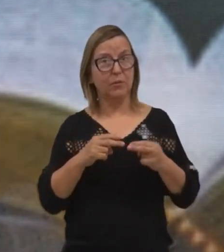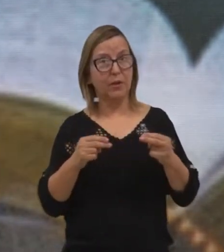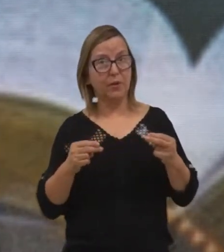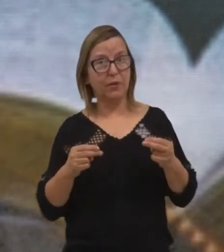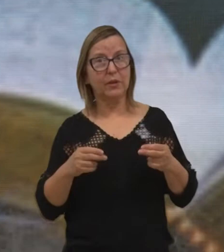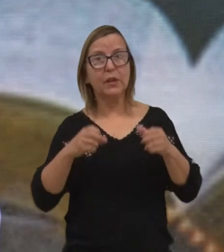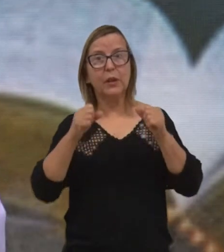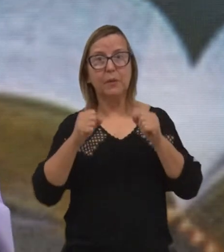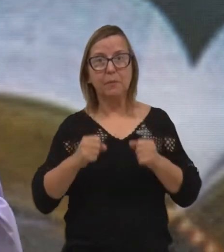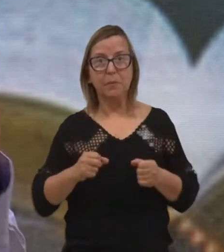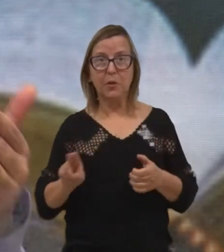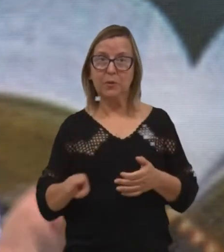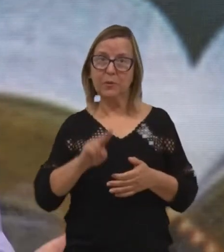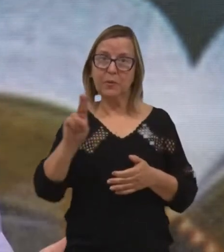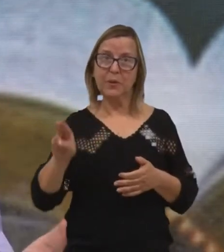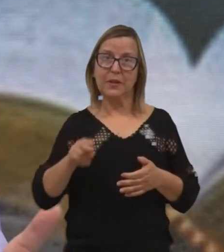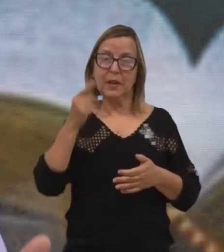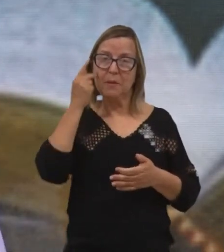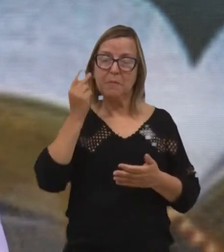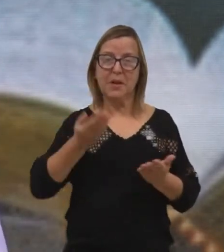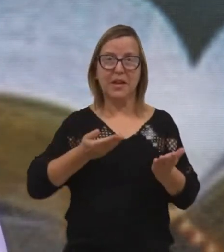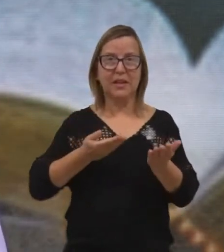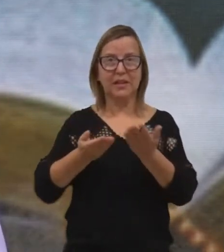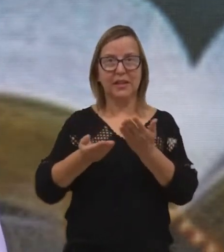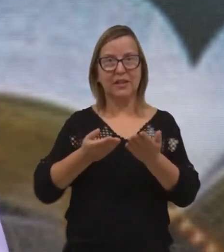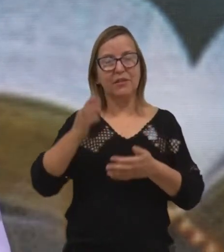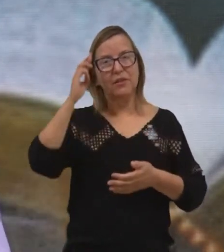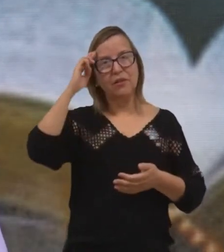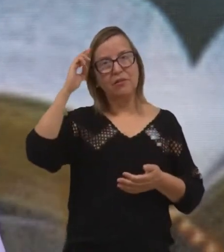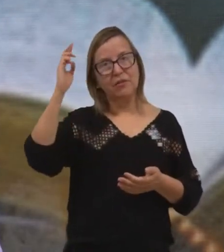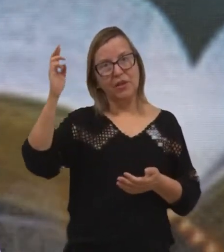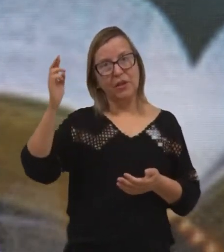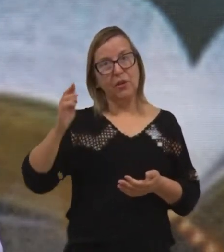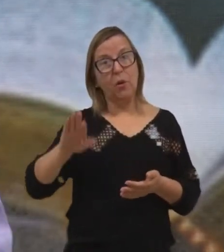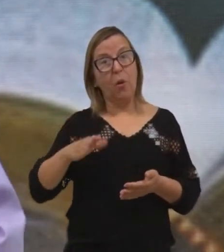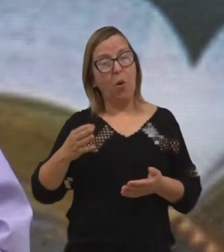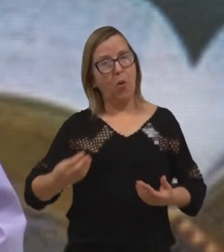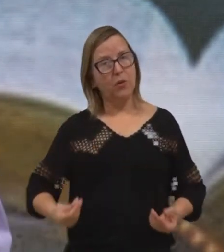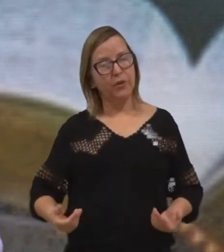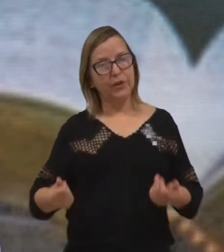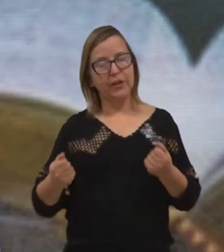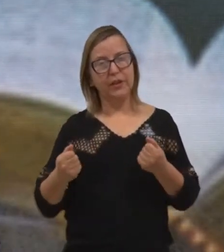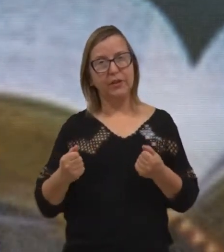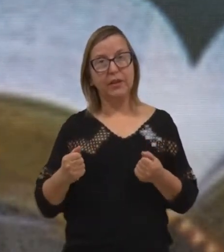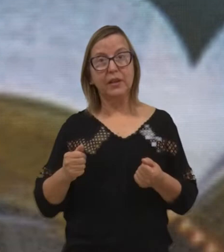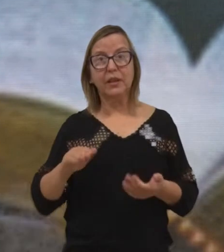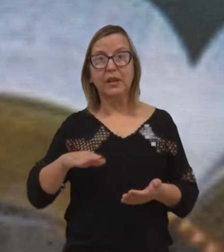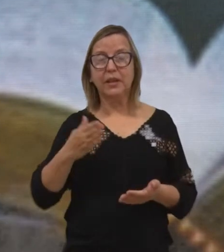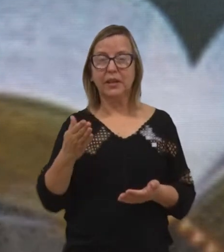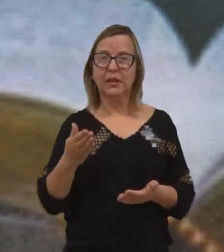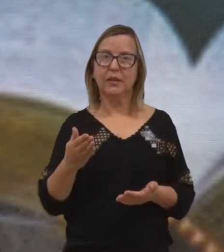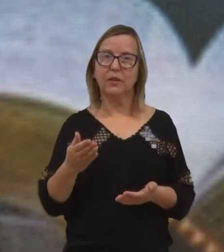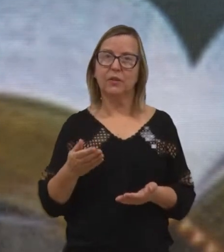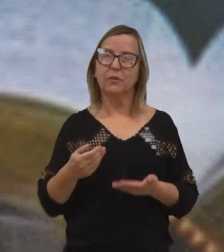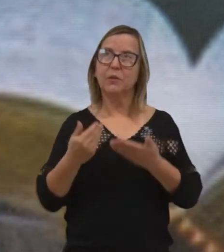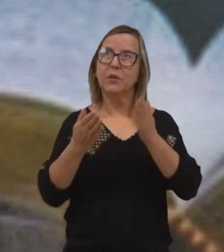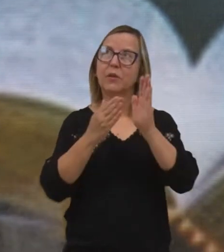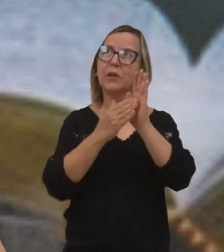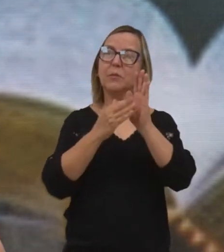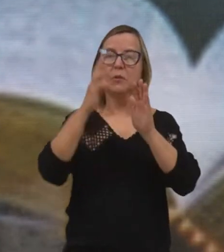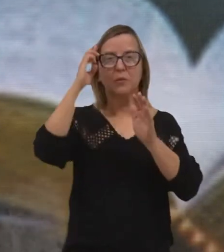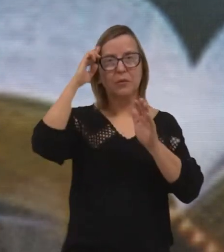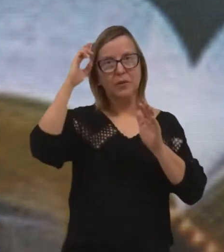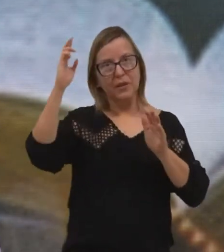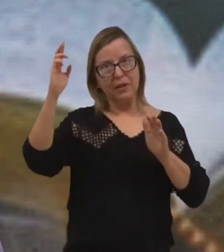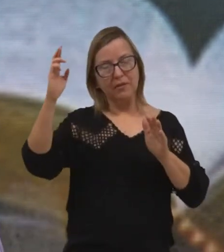recurso financeiro que pode ser usado na obra. Então, eu me disponho diante do Senhor de maneira integral. O Senhor